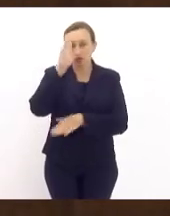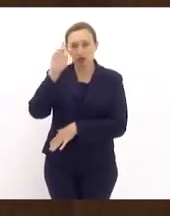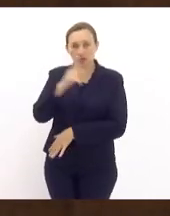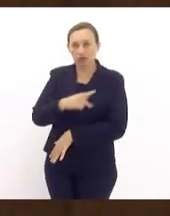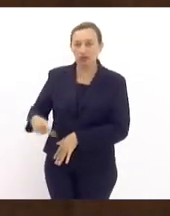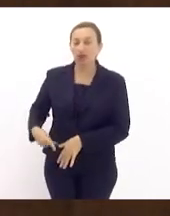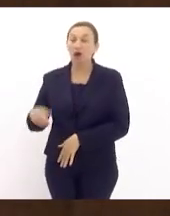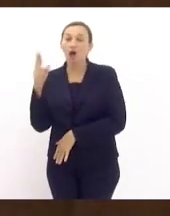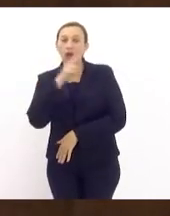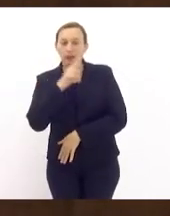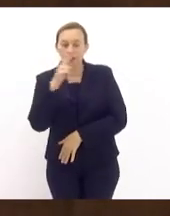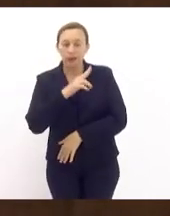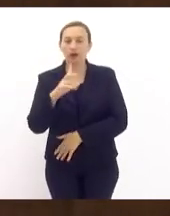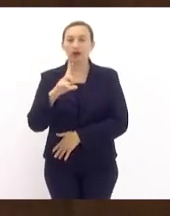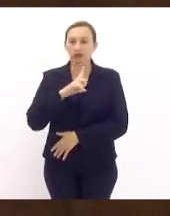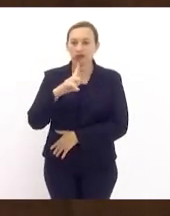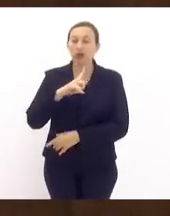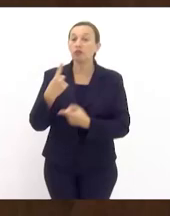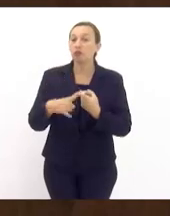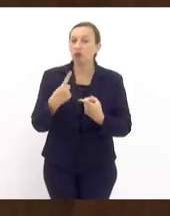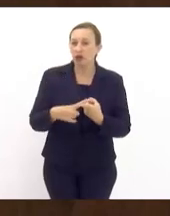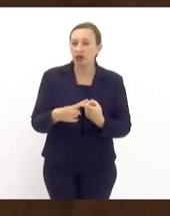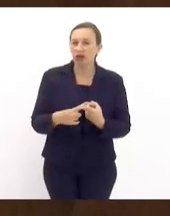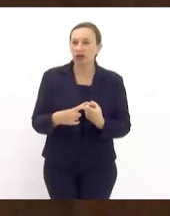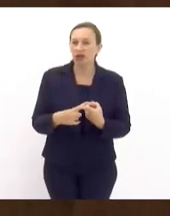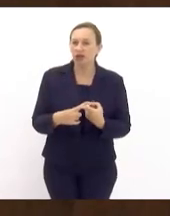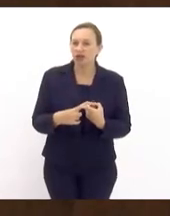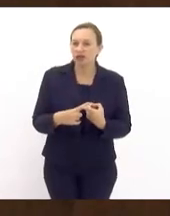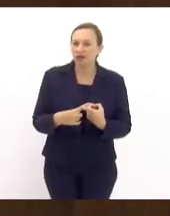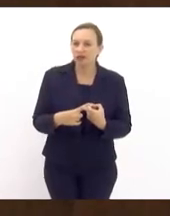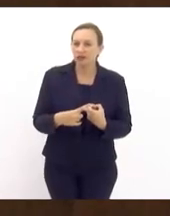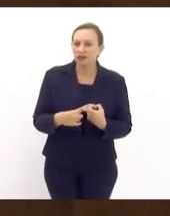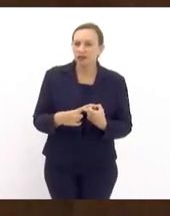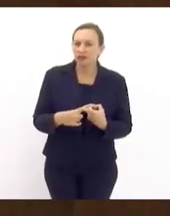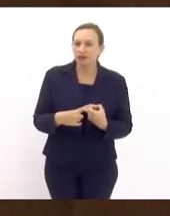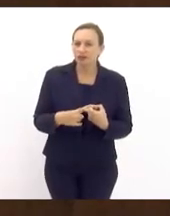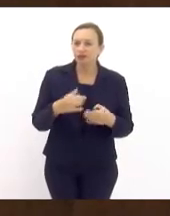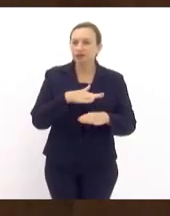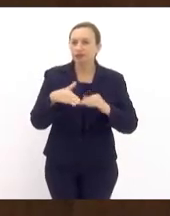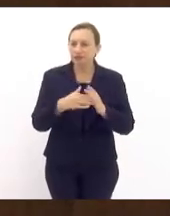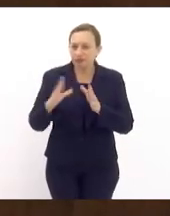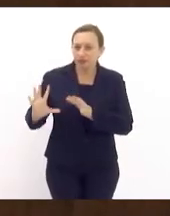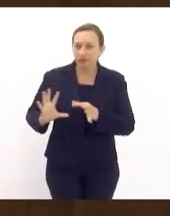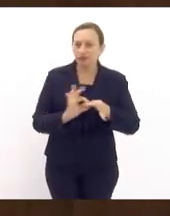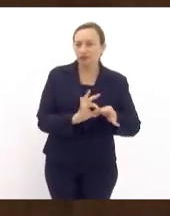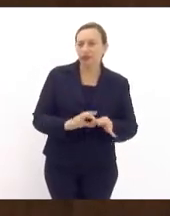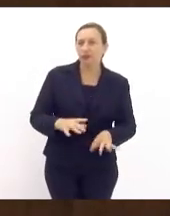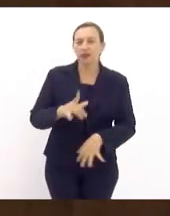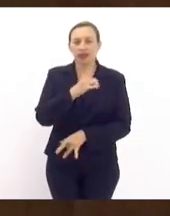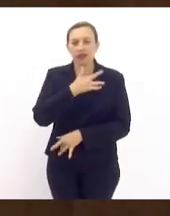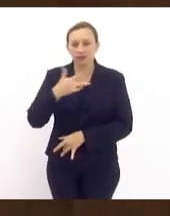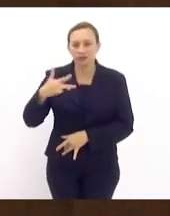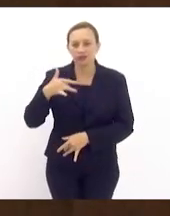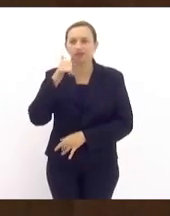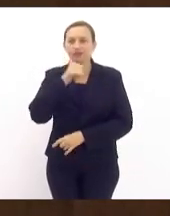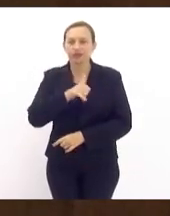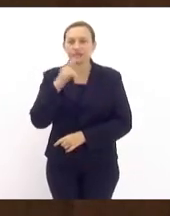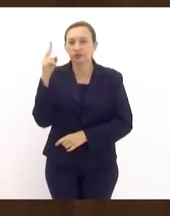da urgência que ele tem, porque tem, totalmente ligado à saúde da mulher e tem